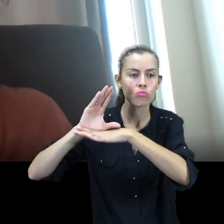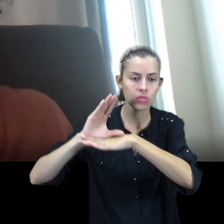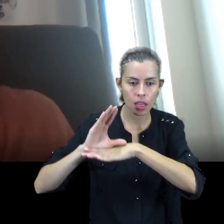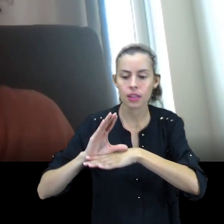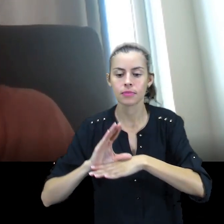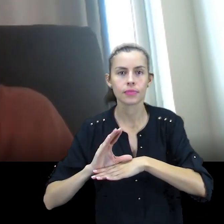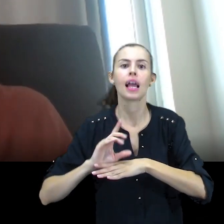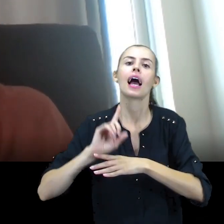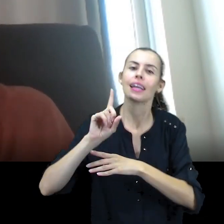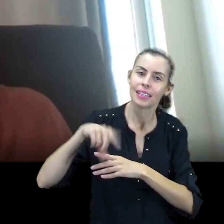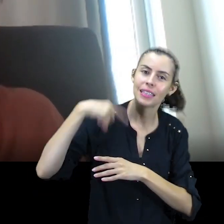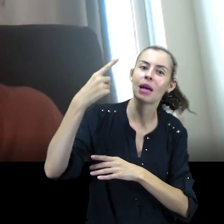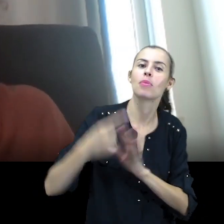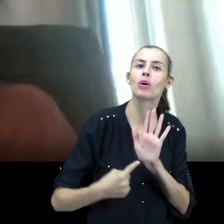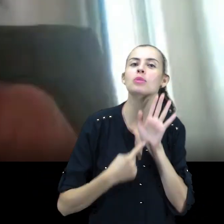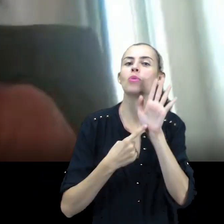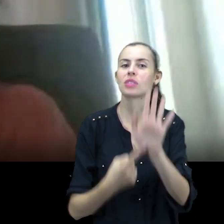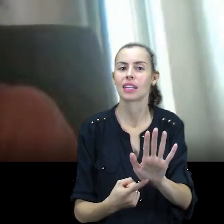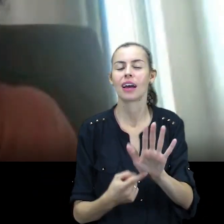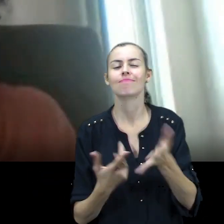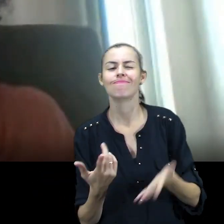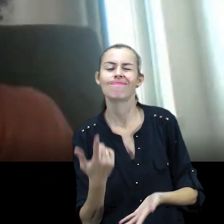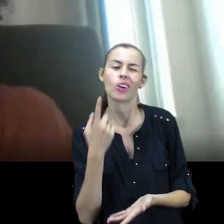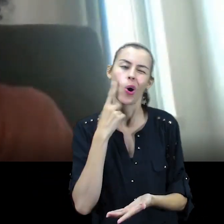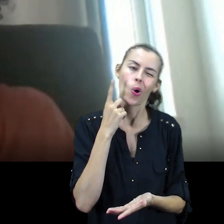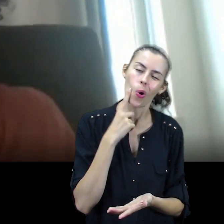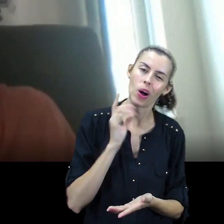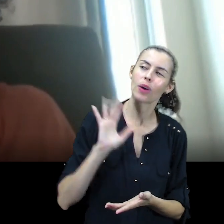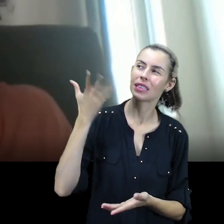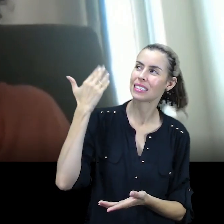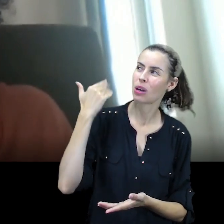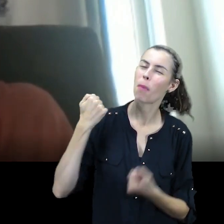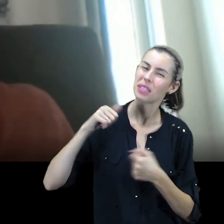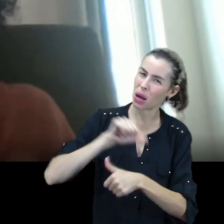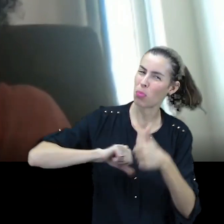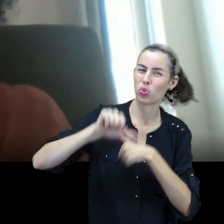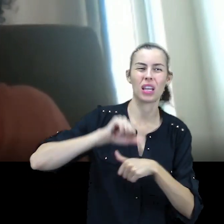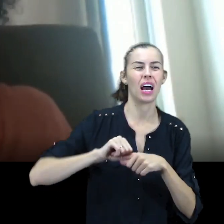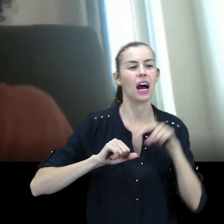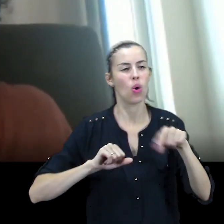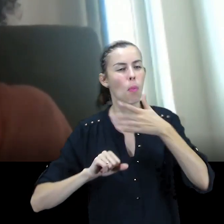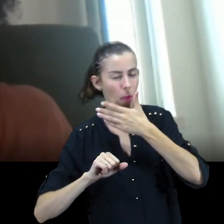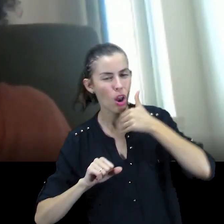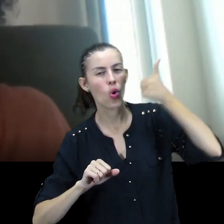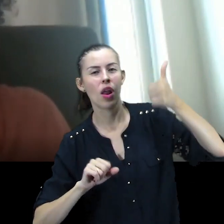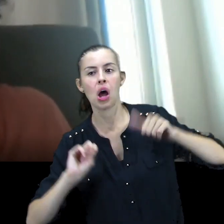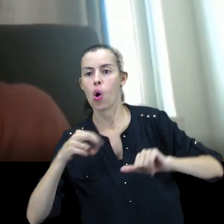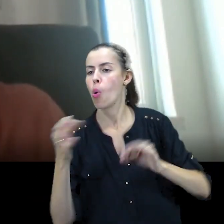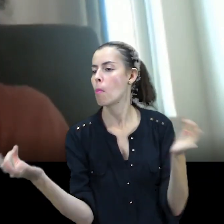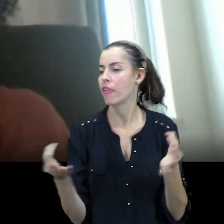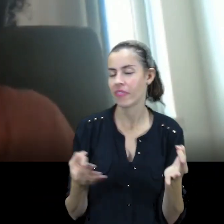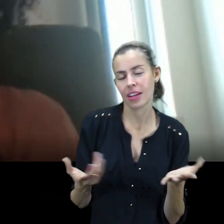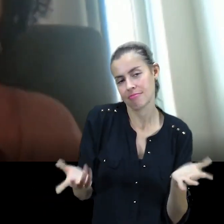que funcionou, no que é que pode melhorar. É essa a nossa perspectiva. A gente, nesse meio tempo, tem desafios.